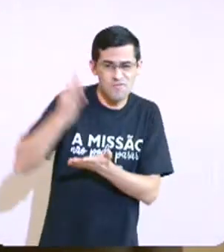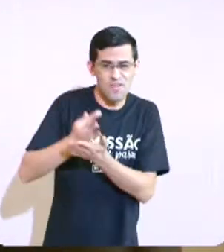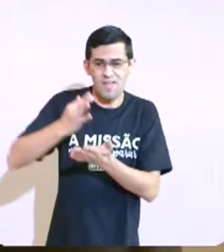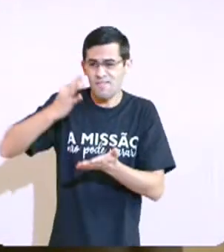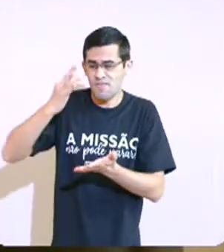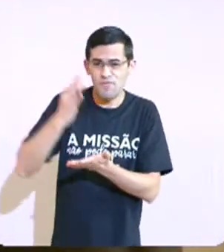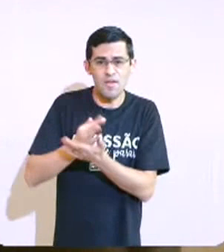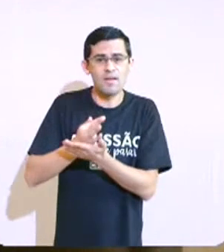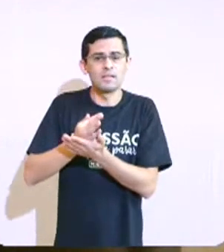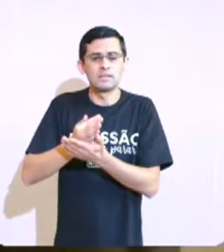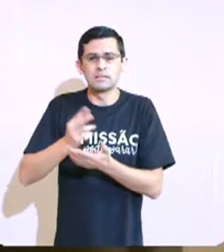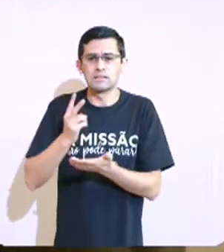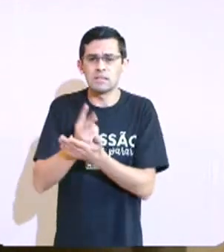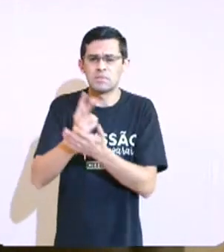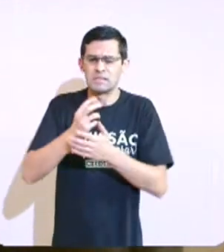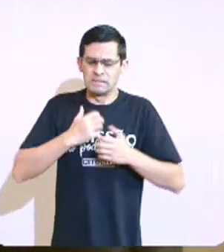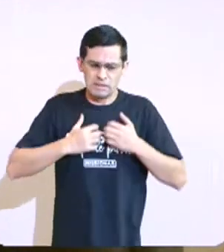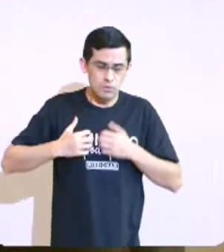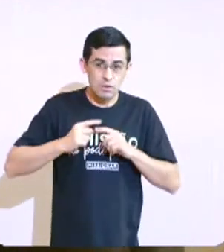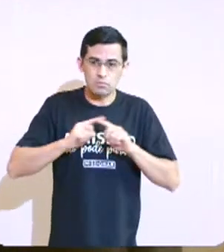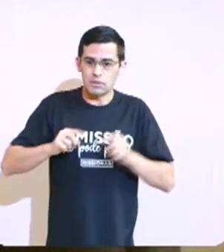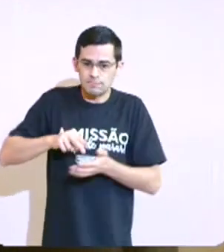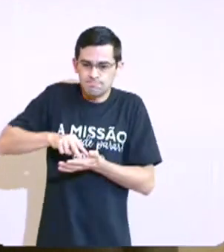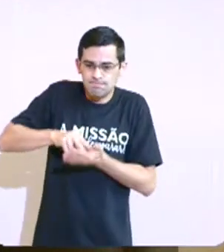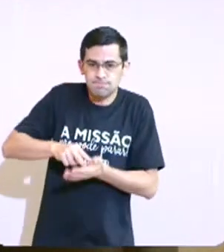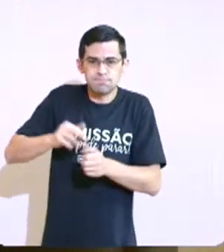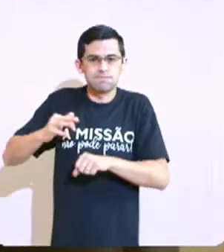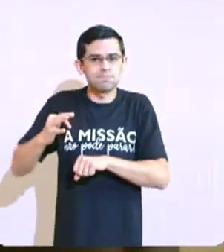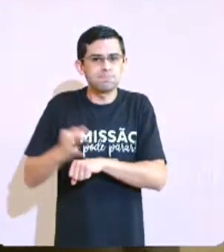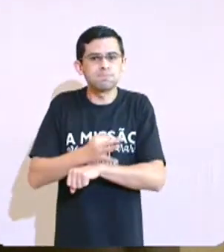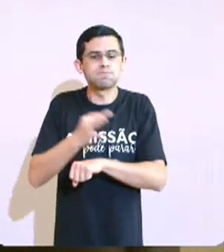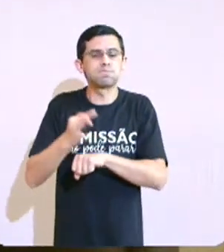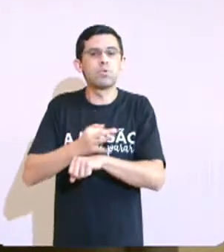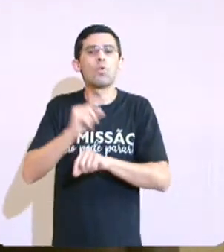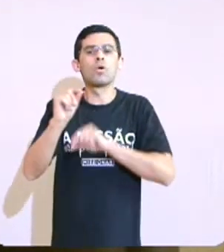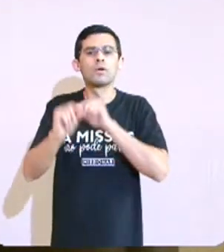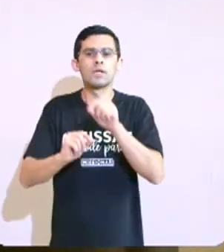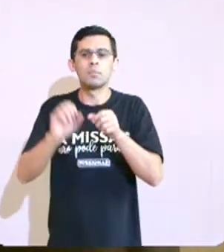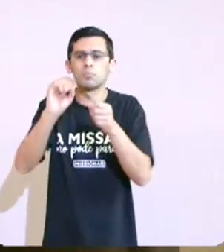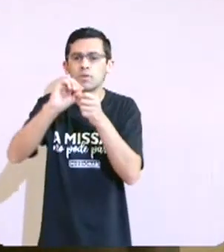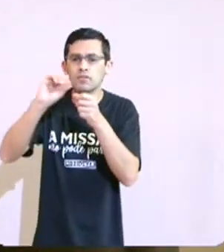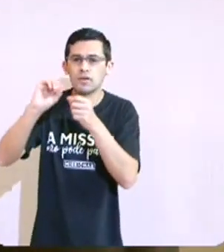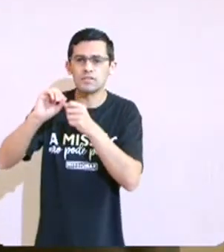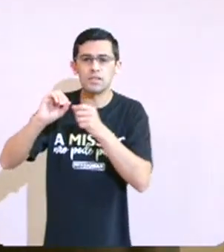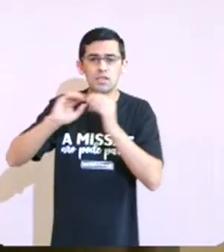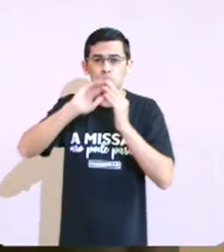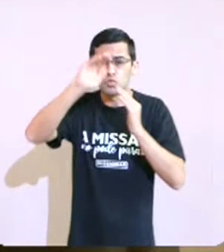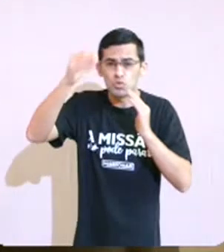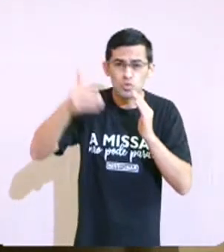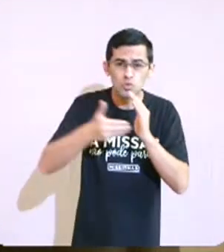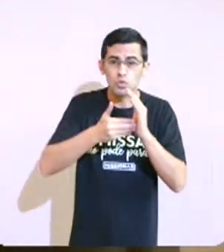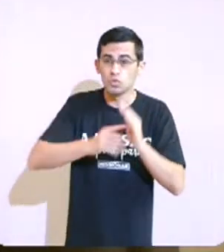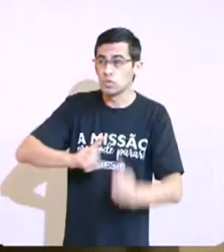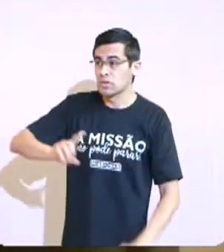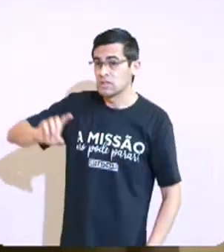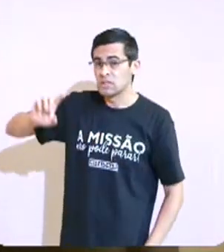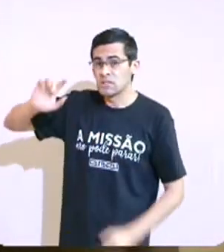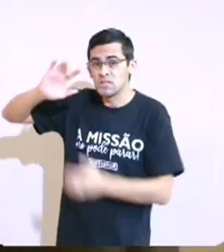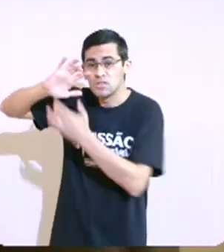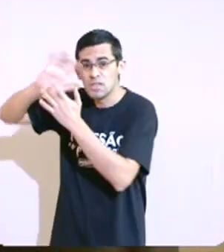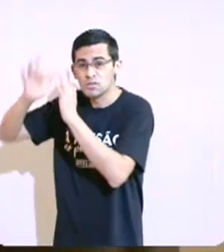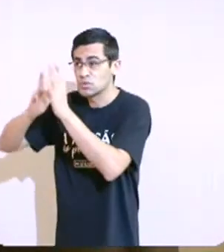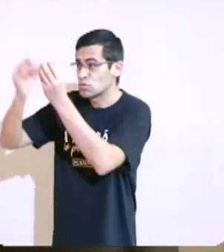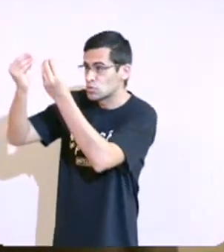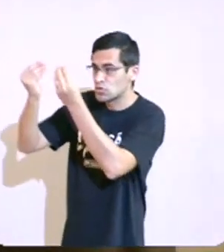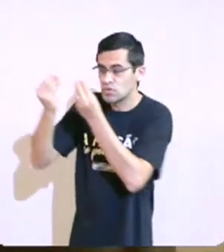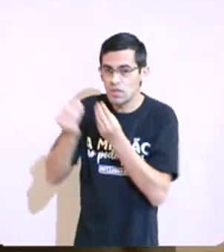glória, atribulados, mas perseverantes, para fazer aquilo que Jesus nos deu como privilégio de